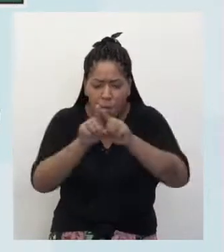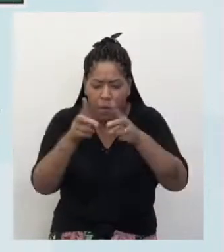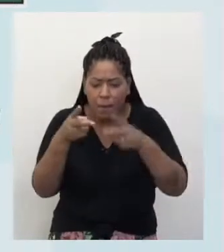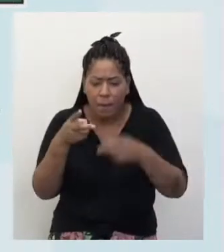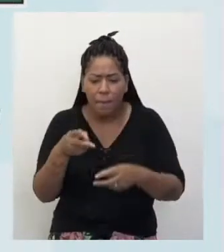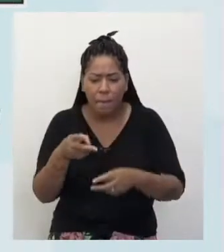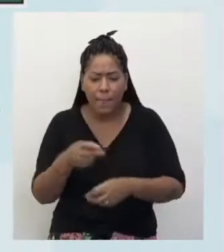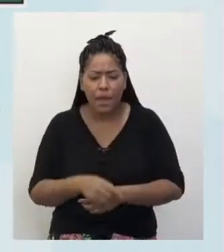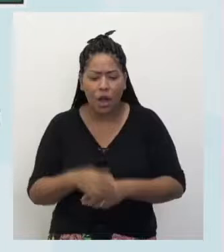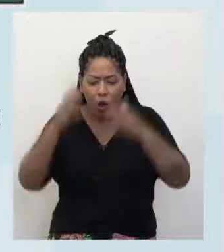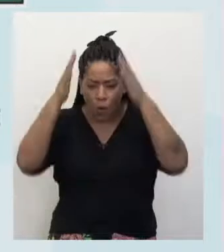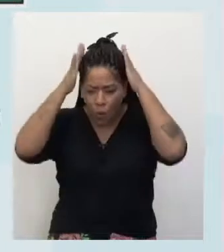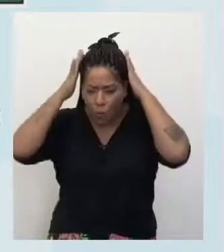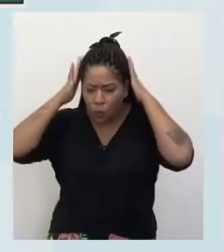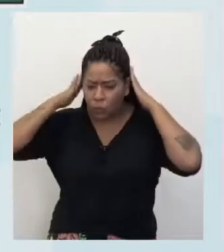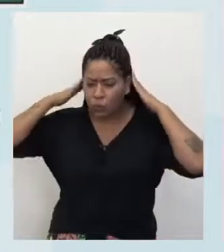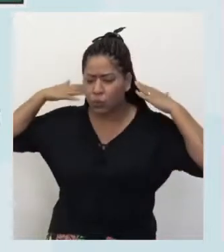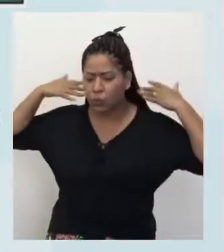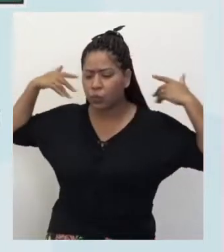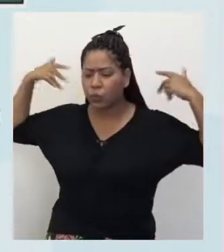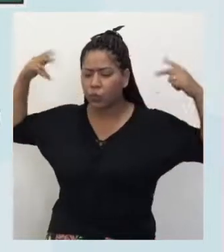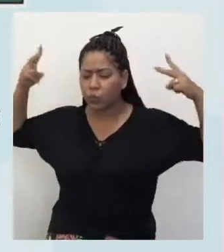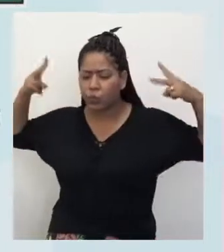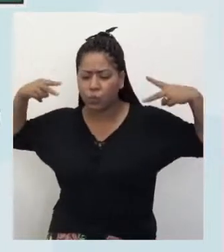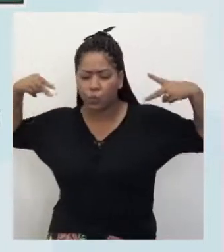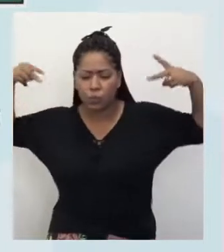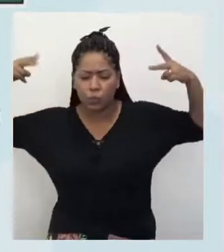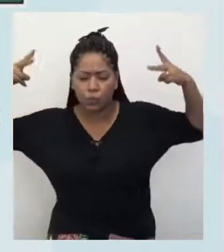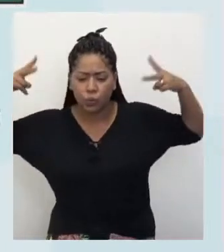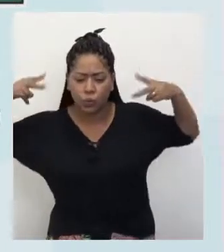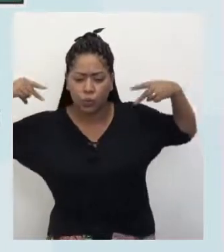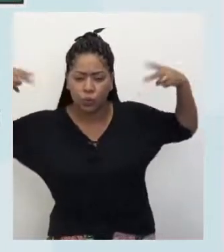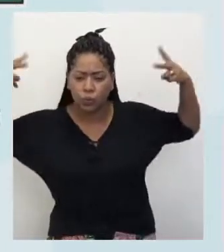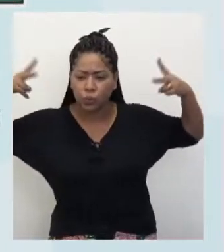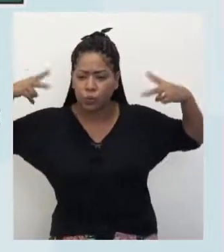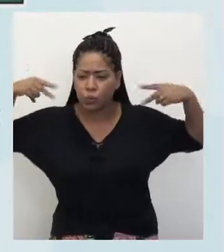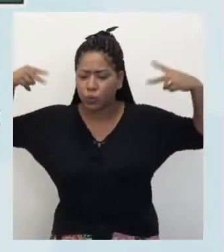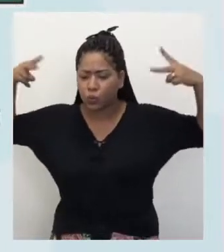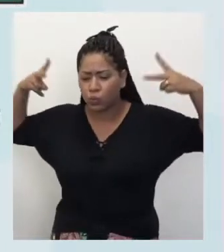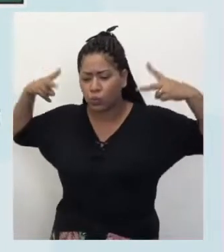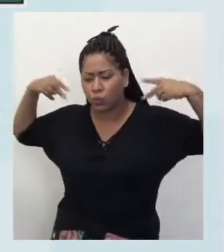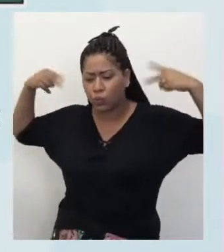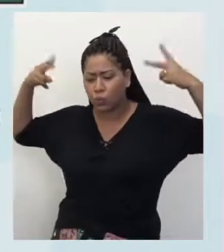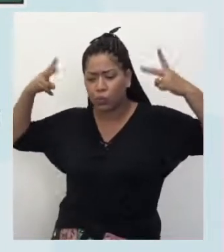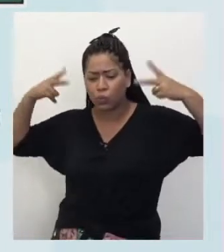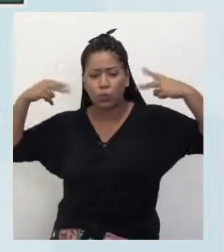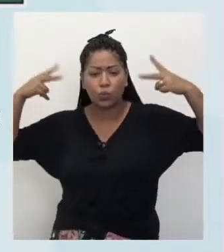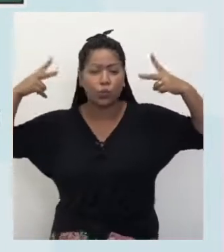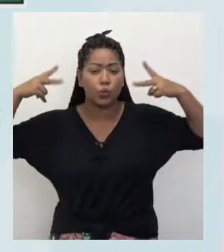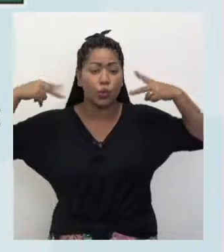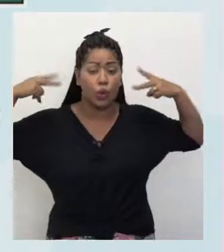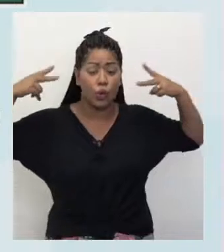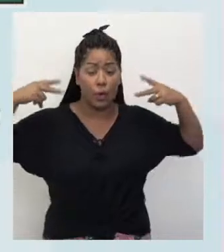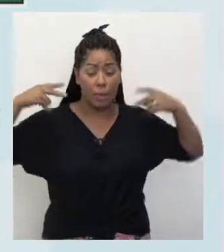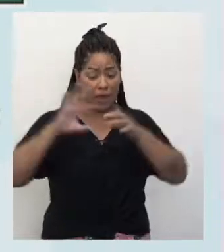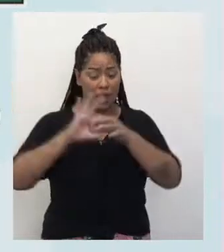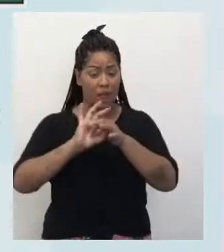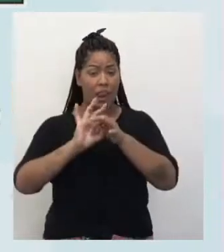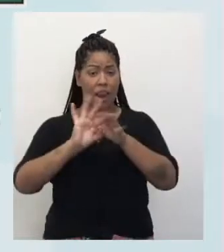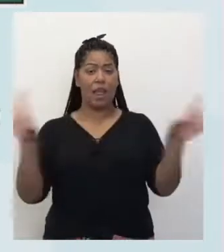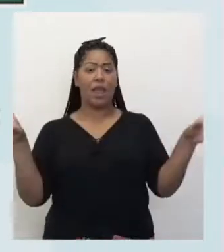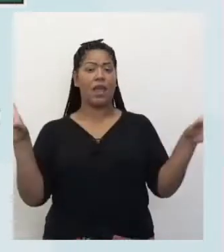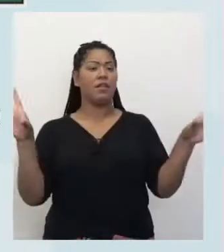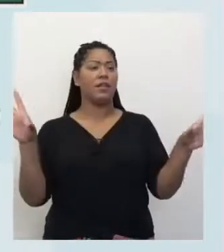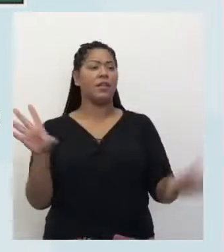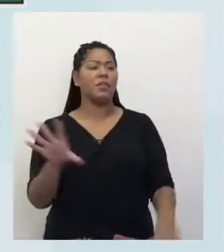um pouco que voando, né? Então, vento, aquela brisa. Então, nós podemos inferir essa questão da liberdade, do